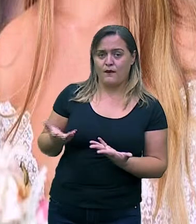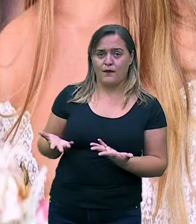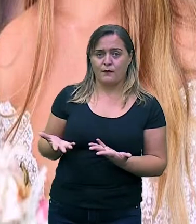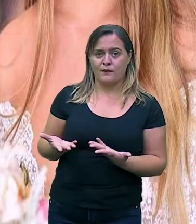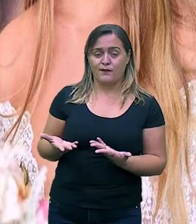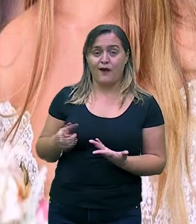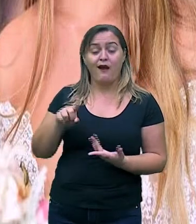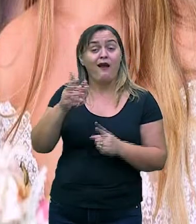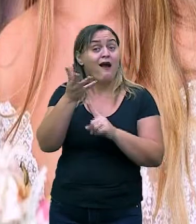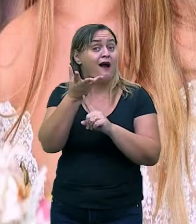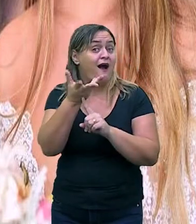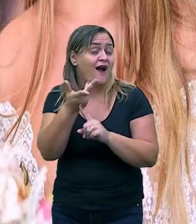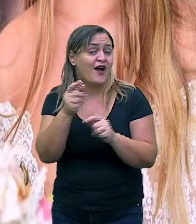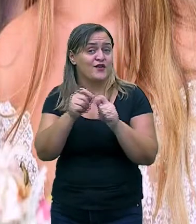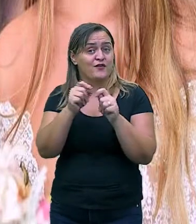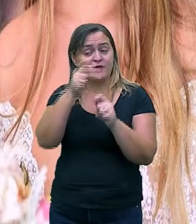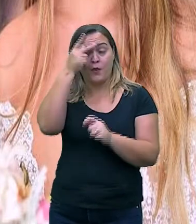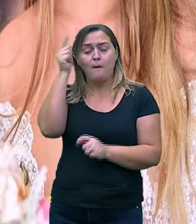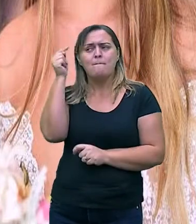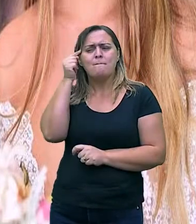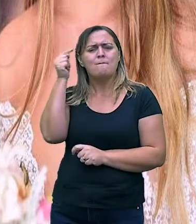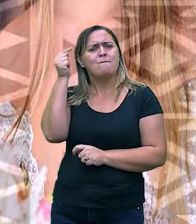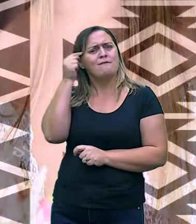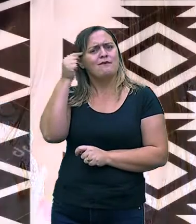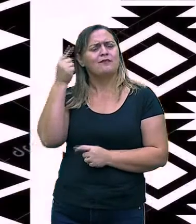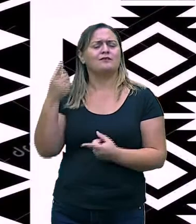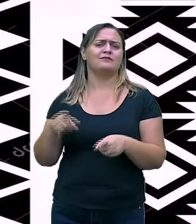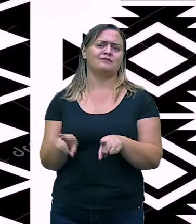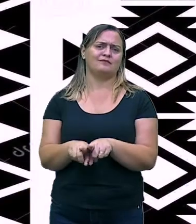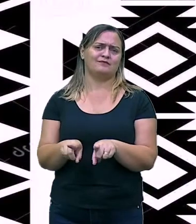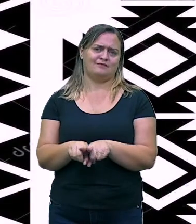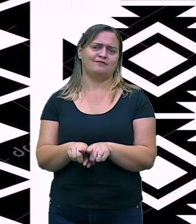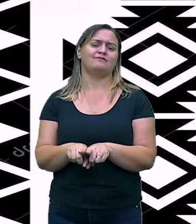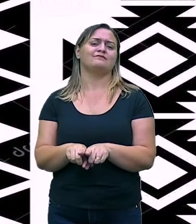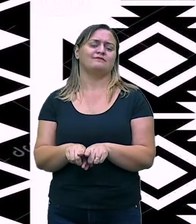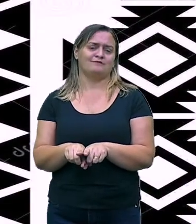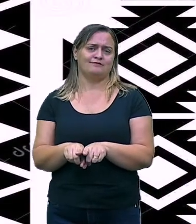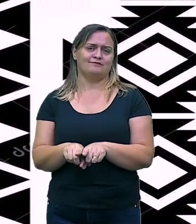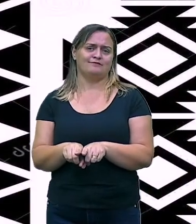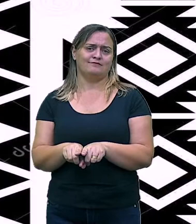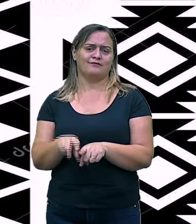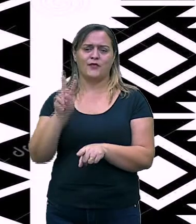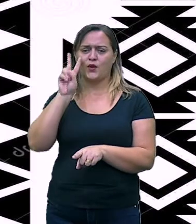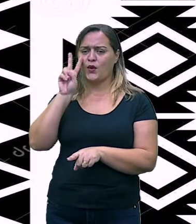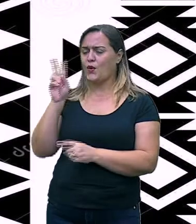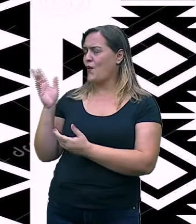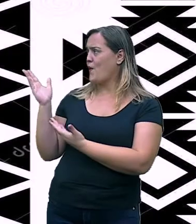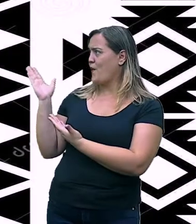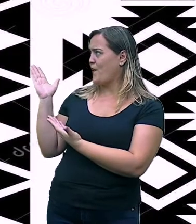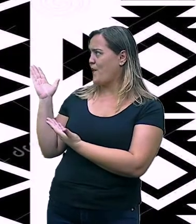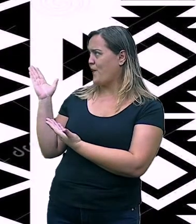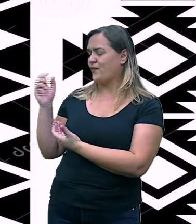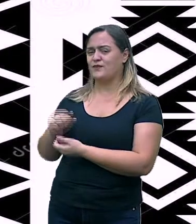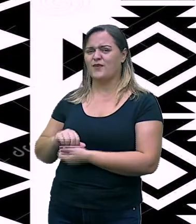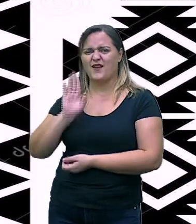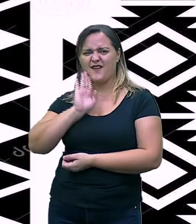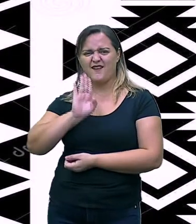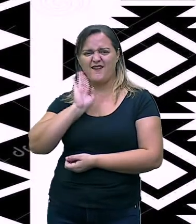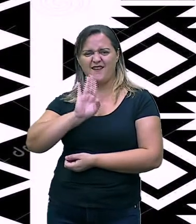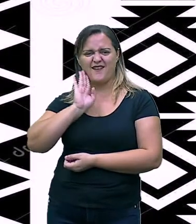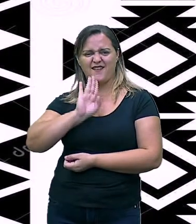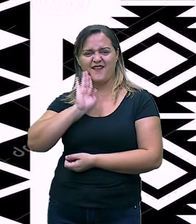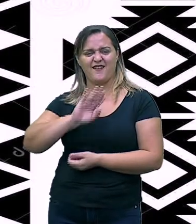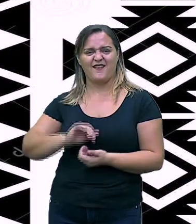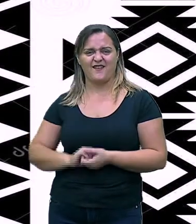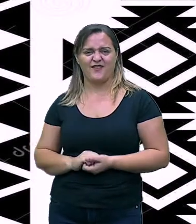pensar. E nessa aula vamos refletir sobre a pintura corporal. Olha atrás, olha que legal.